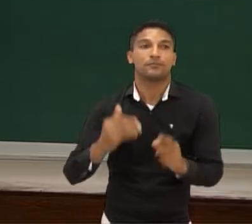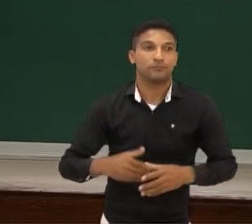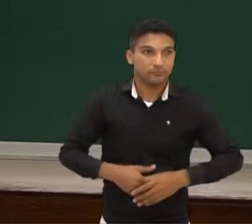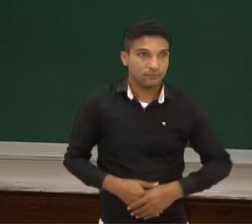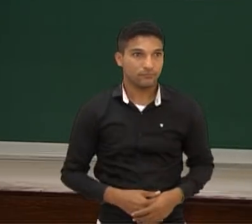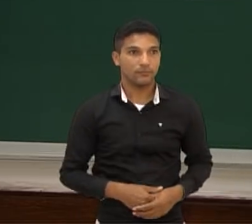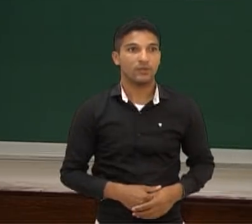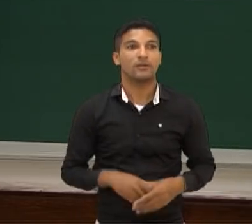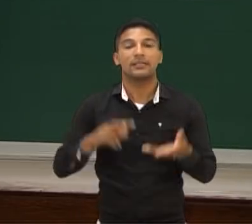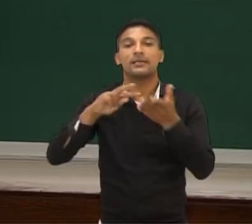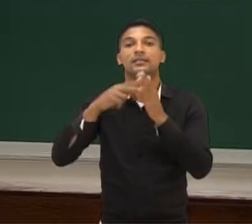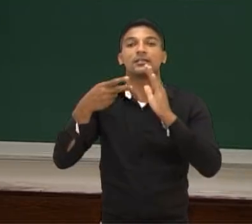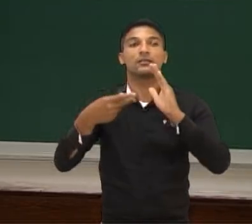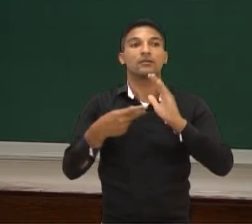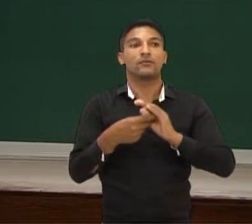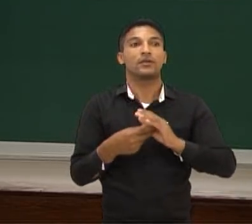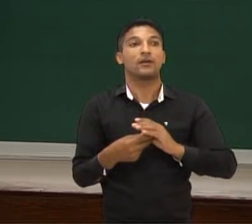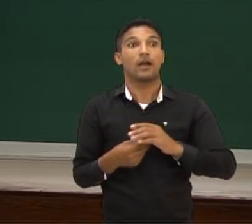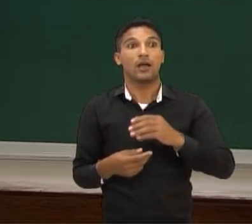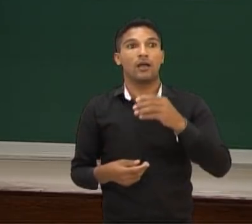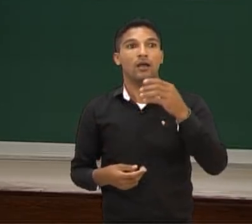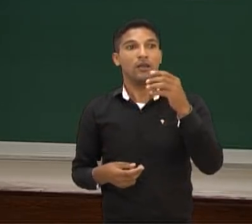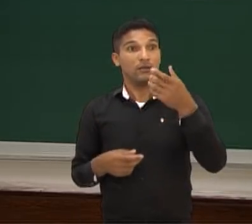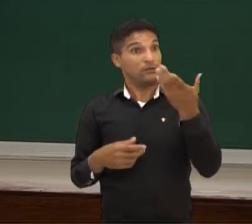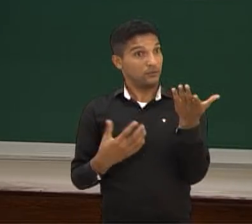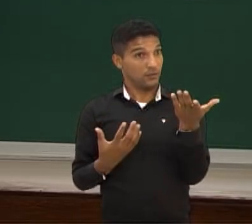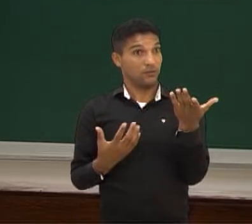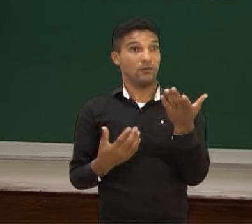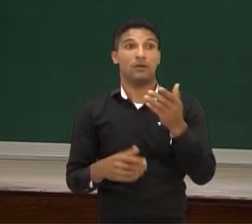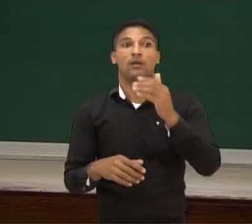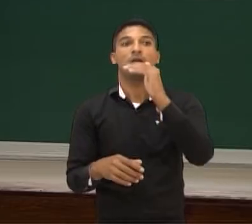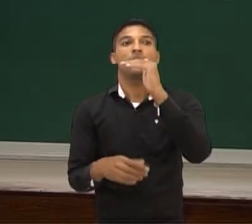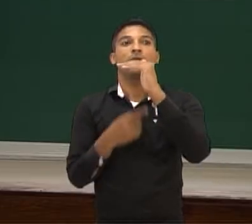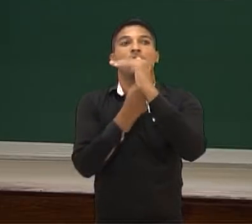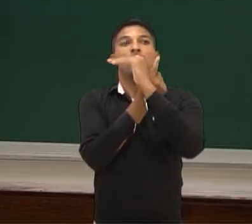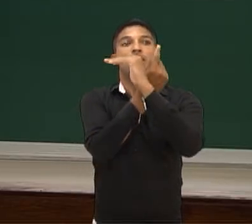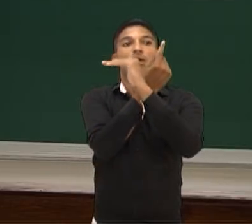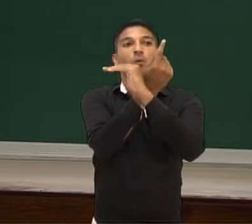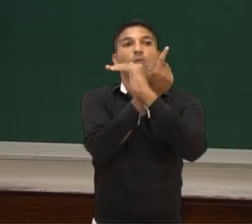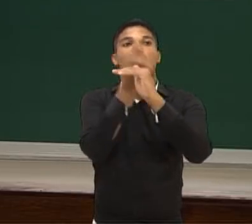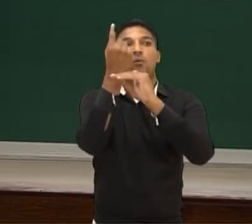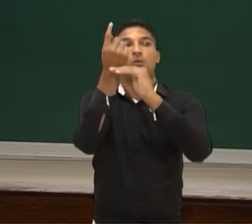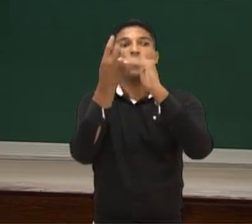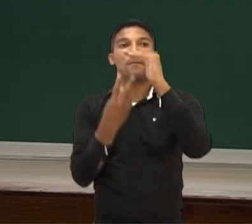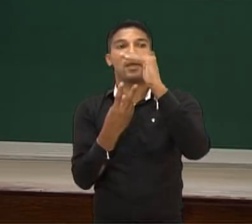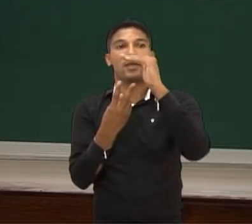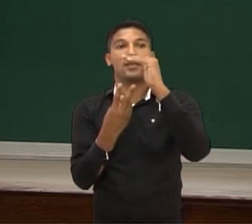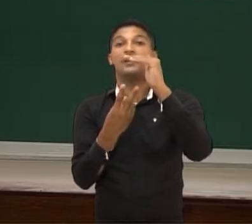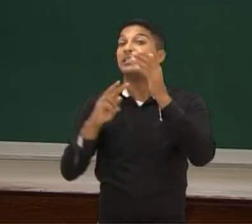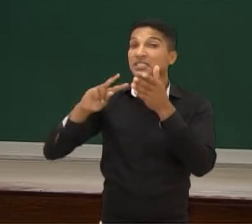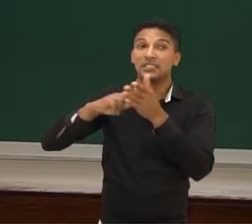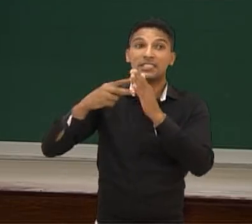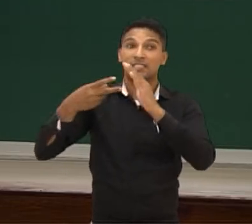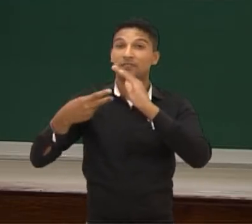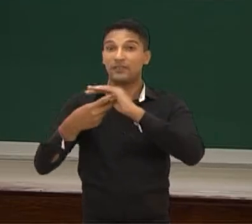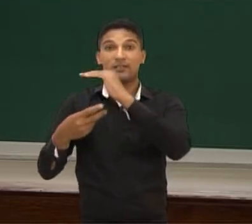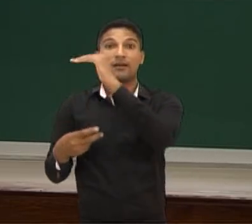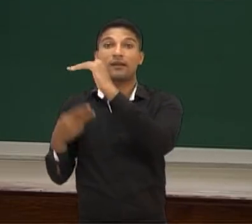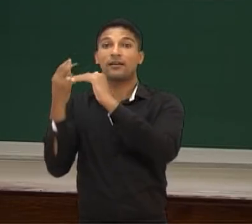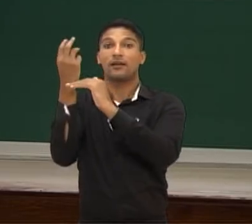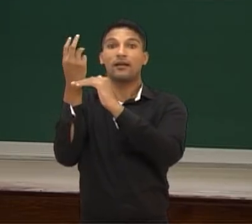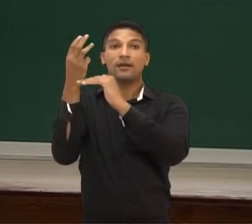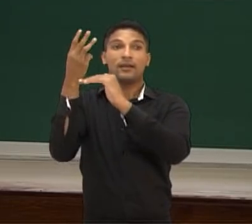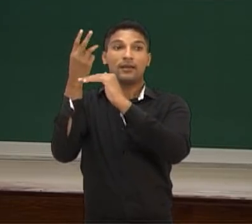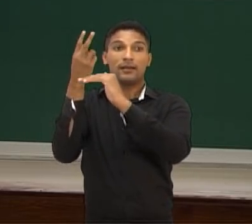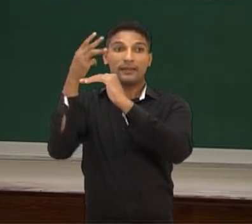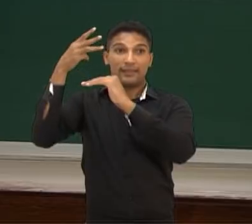1 copo e meio é a mesma coisa que 3 meios. 3 meios, 1 parte, 2 partes, 3 partes.